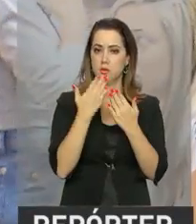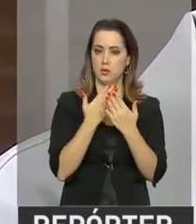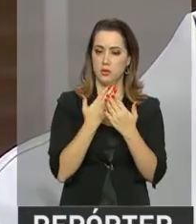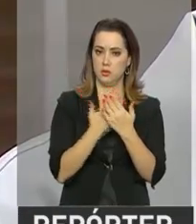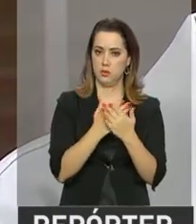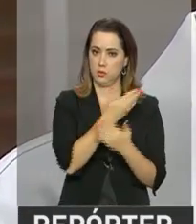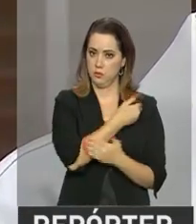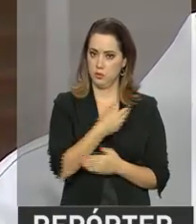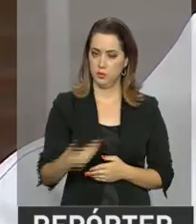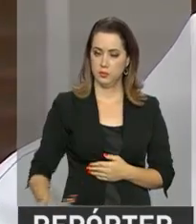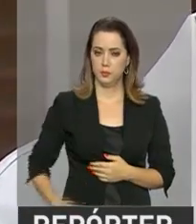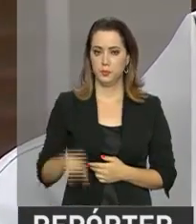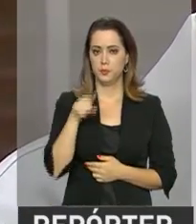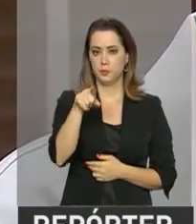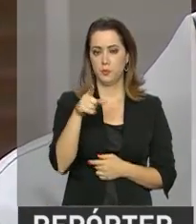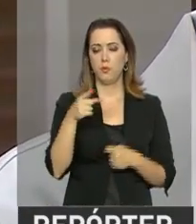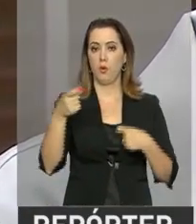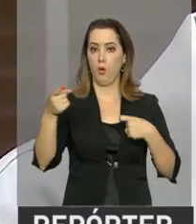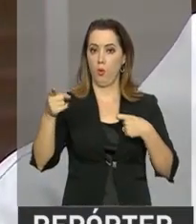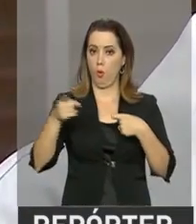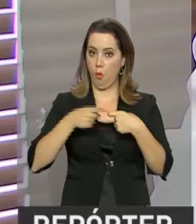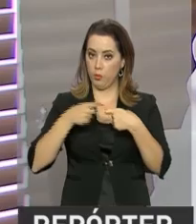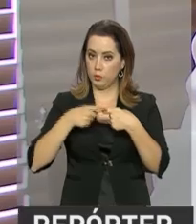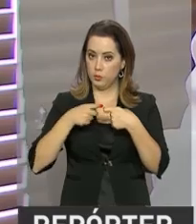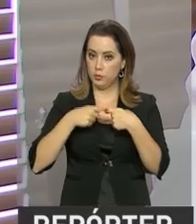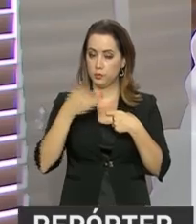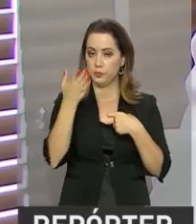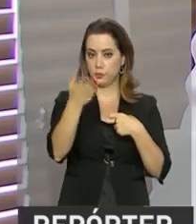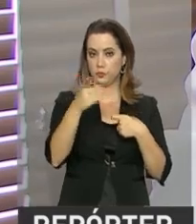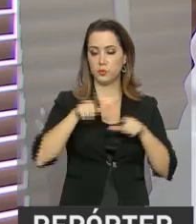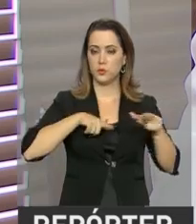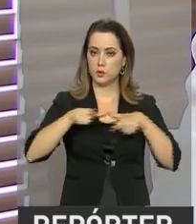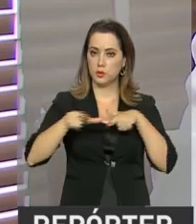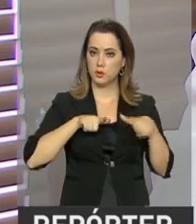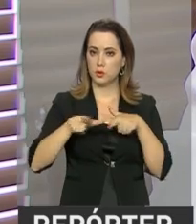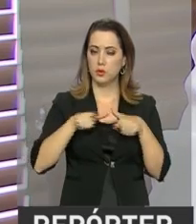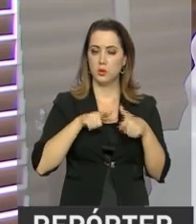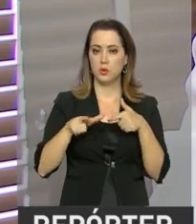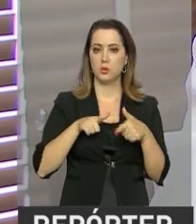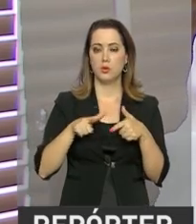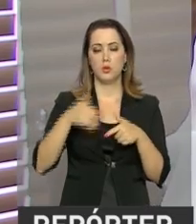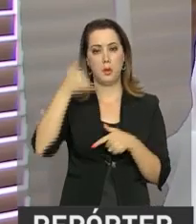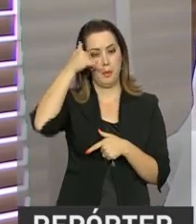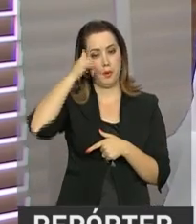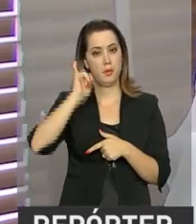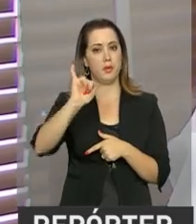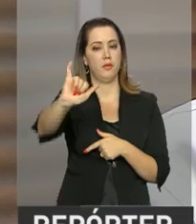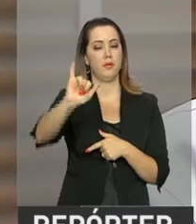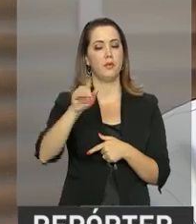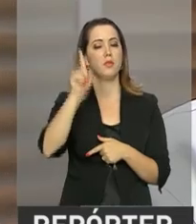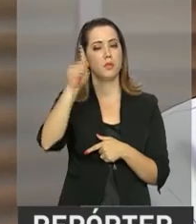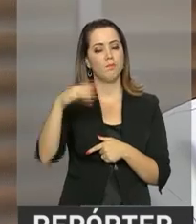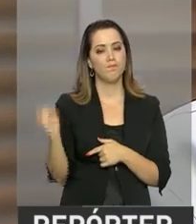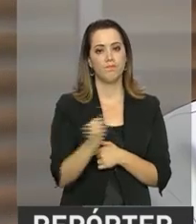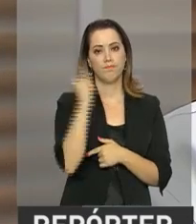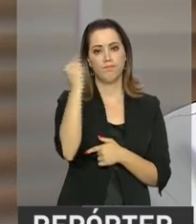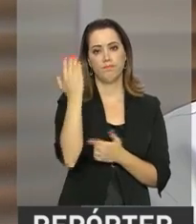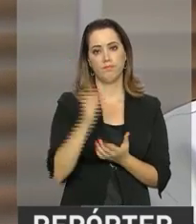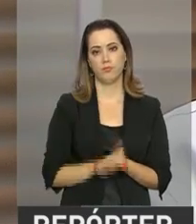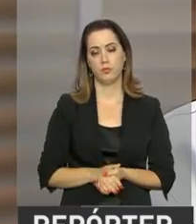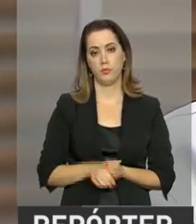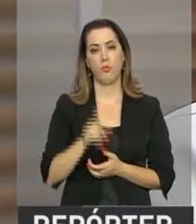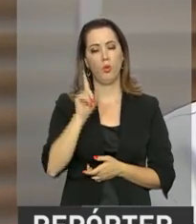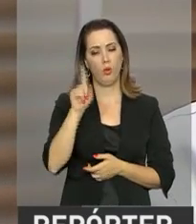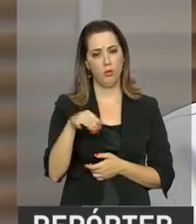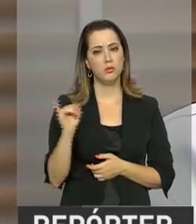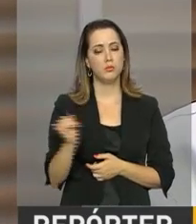país para o médico Celso Antônio Rodrigues o trabalho preventivo com jovens é fundamental é fundamental